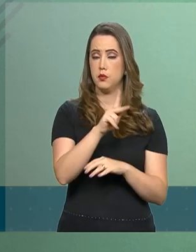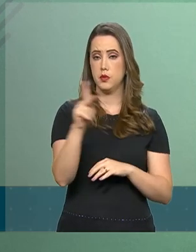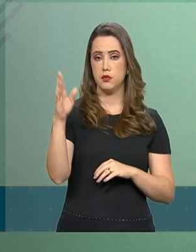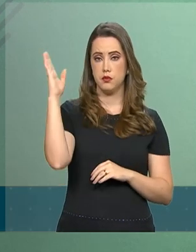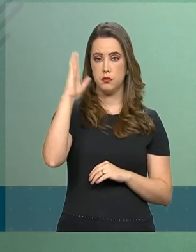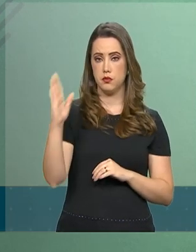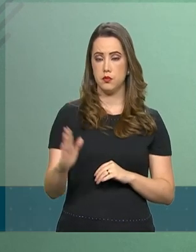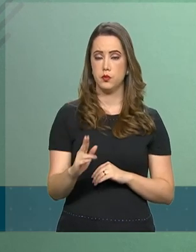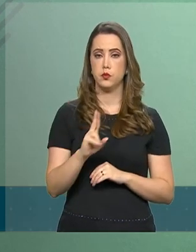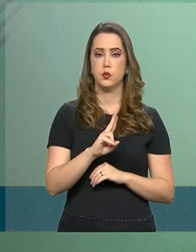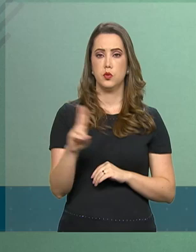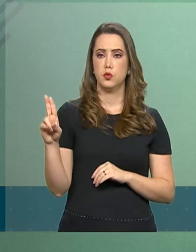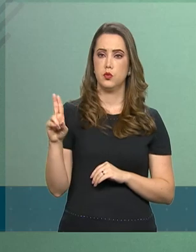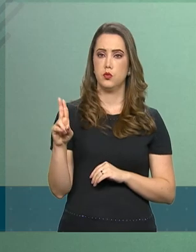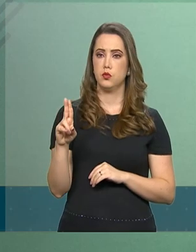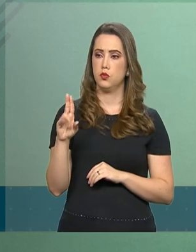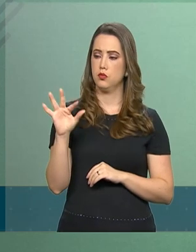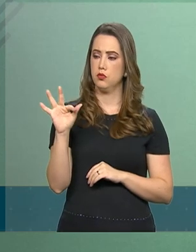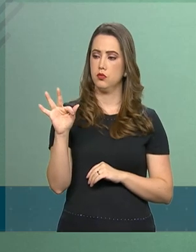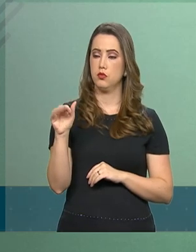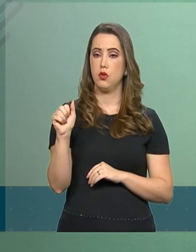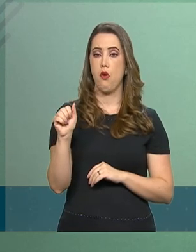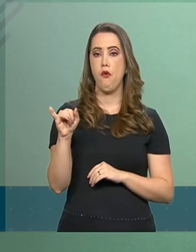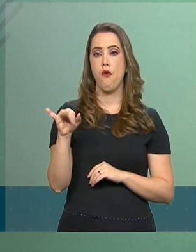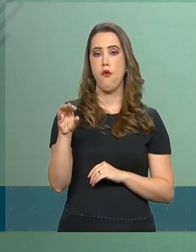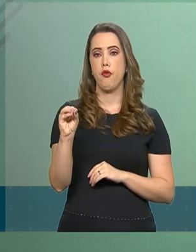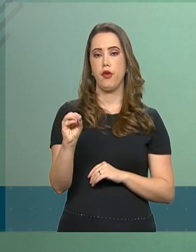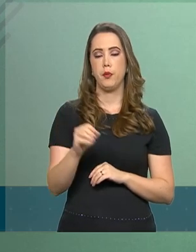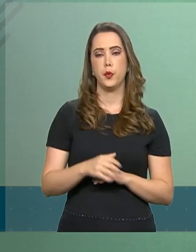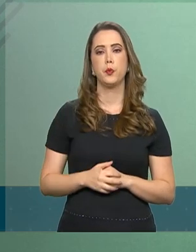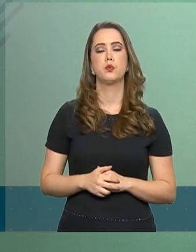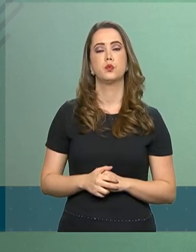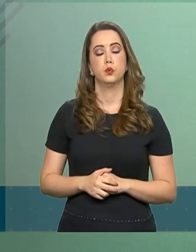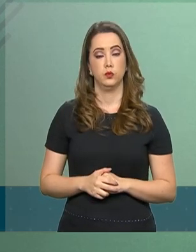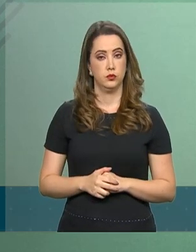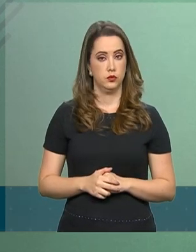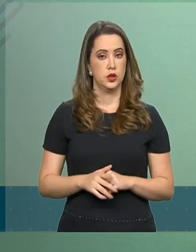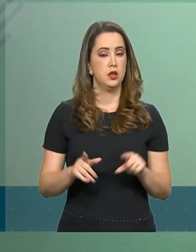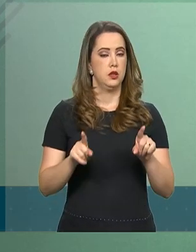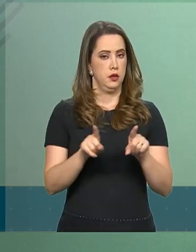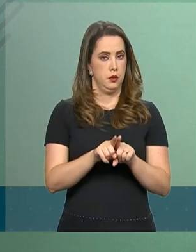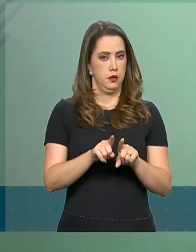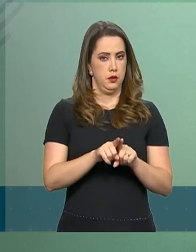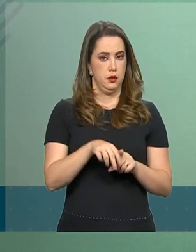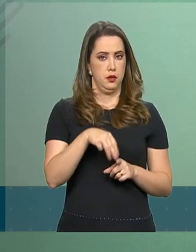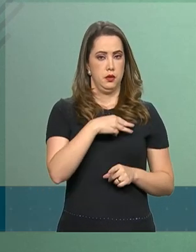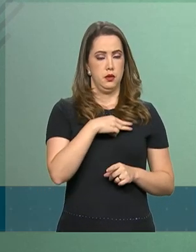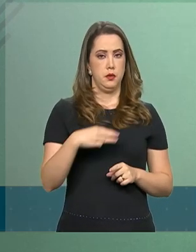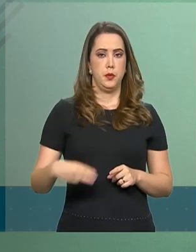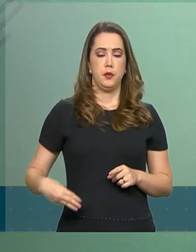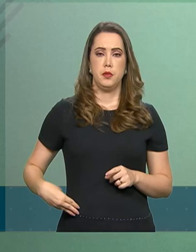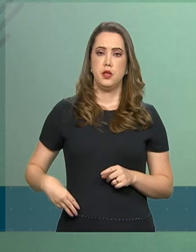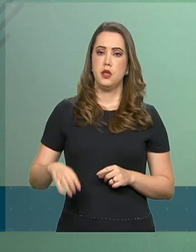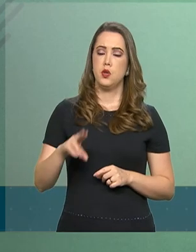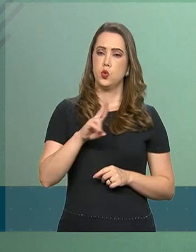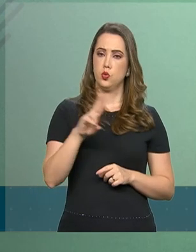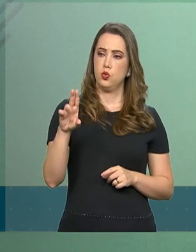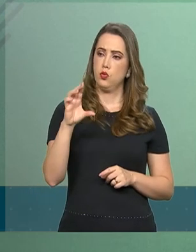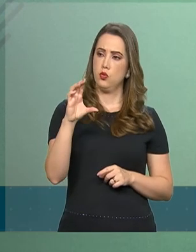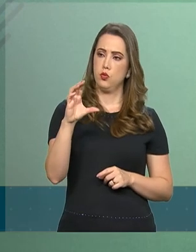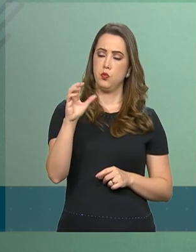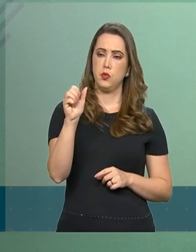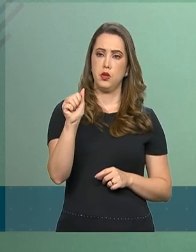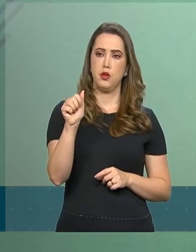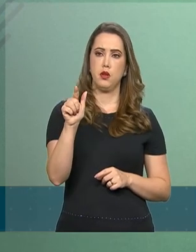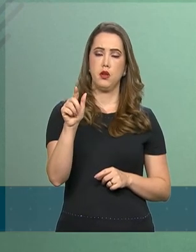república sem o fábio ainda tem e ministro carlos frança chefe